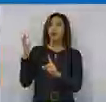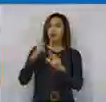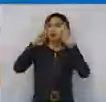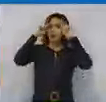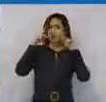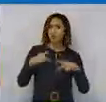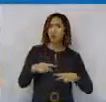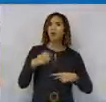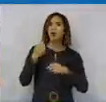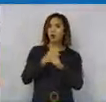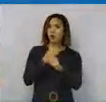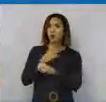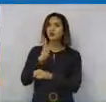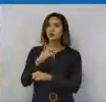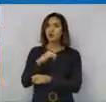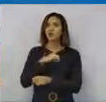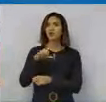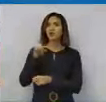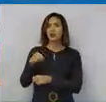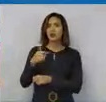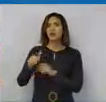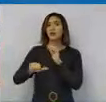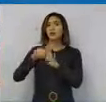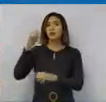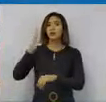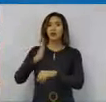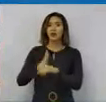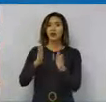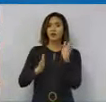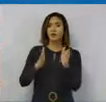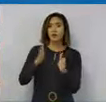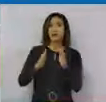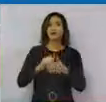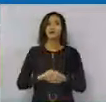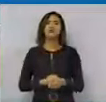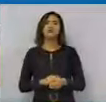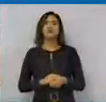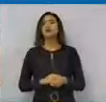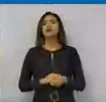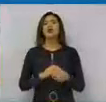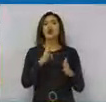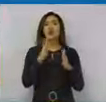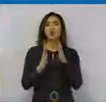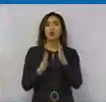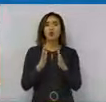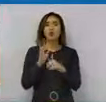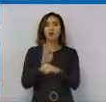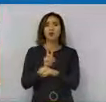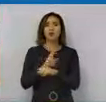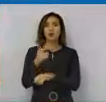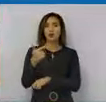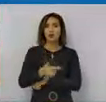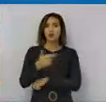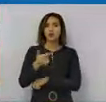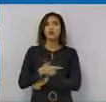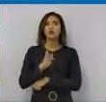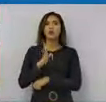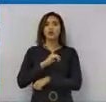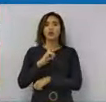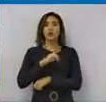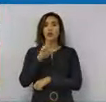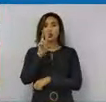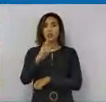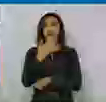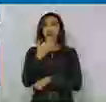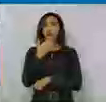área que está destacada como primeira fase, e o tratamento secundário. E o tratamento secundário, na verdade, tem duas plantas